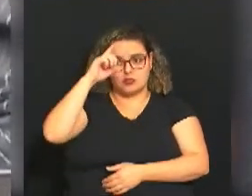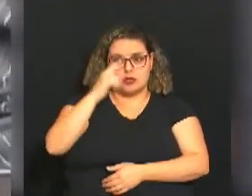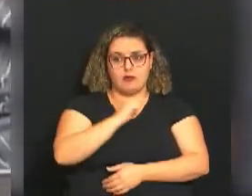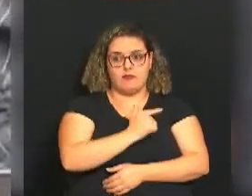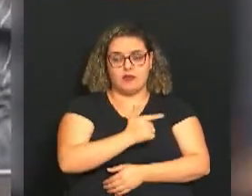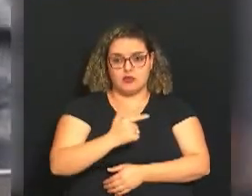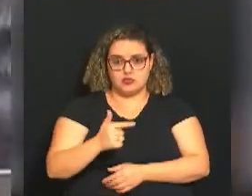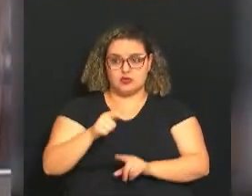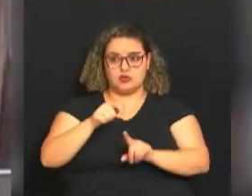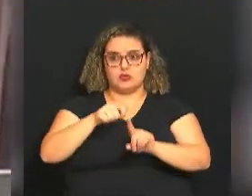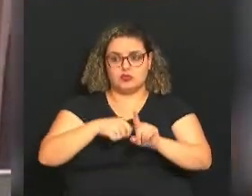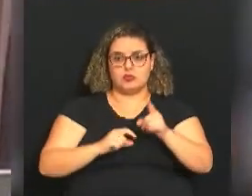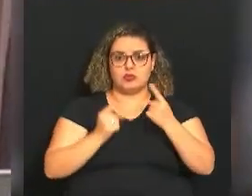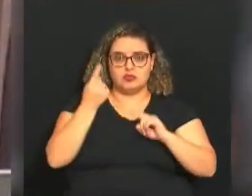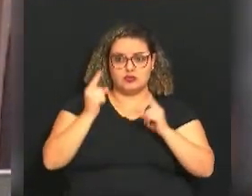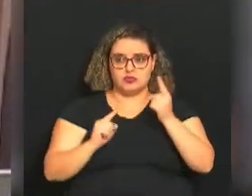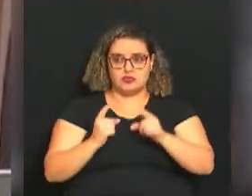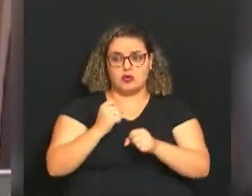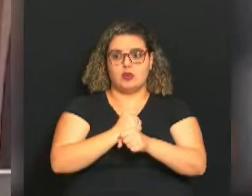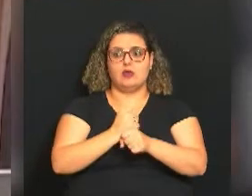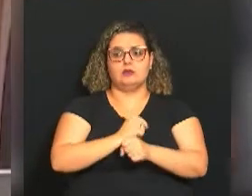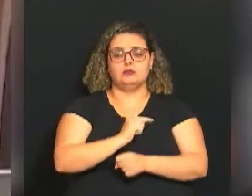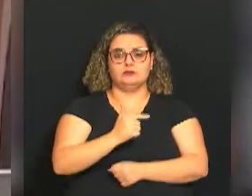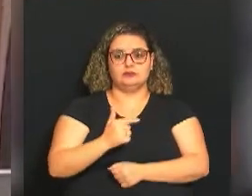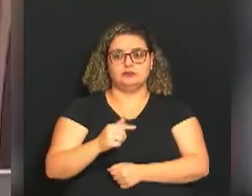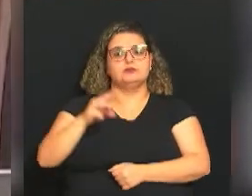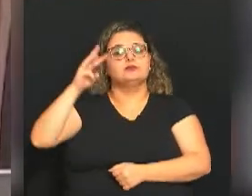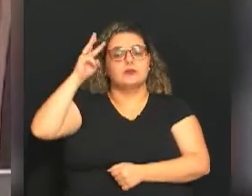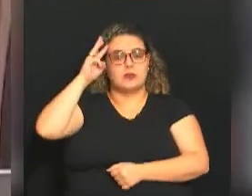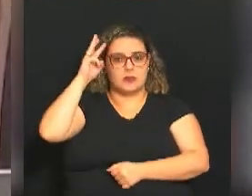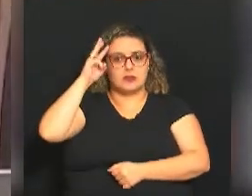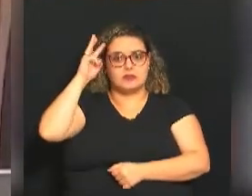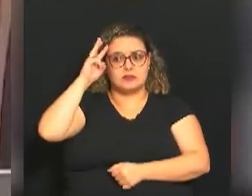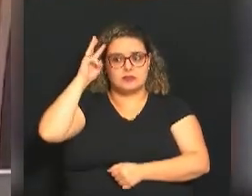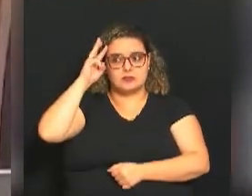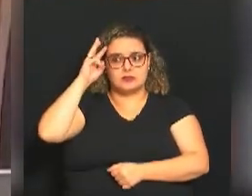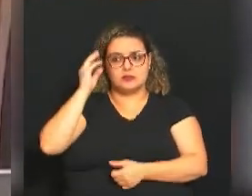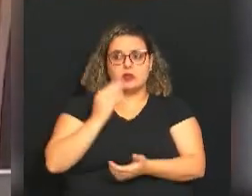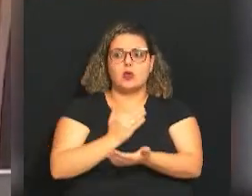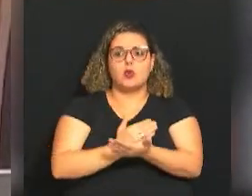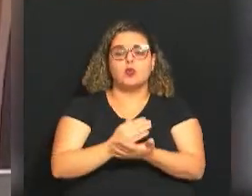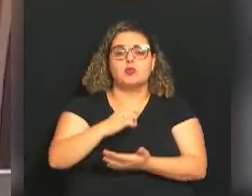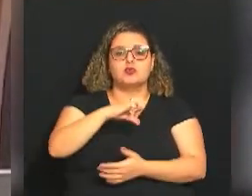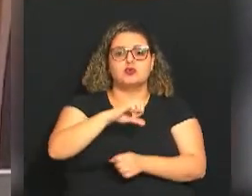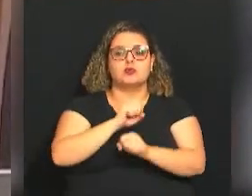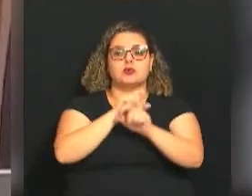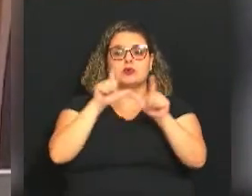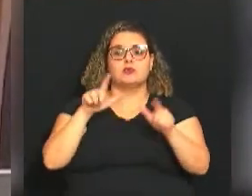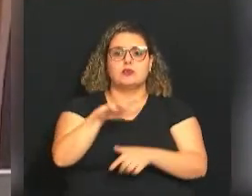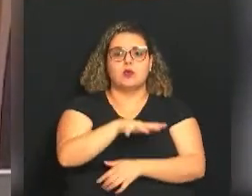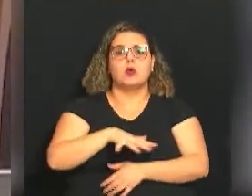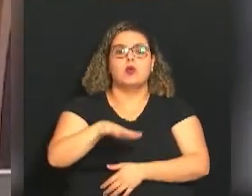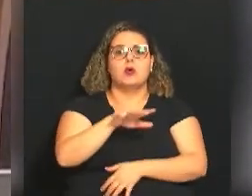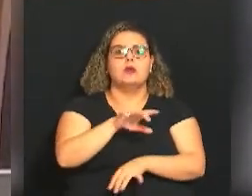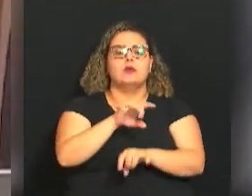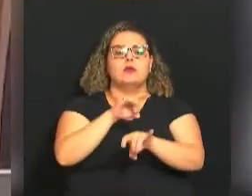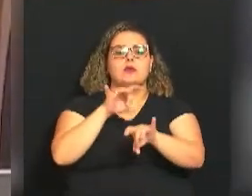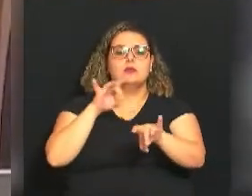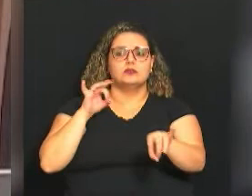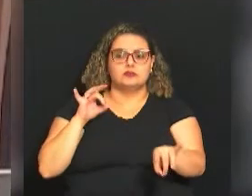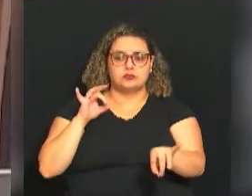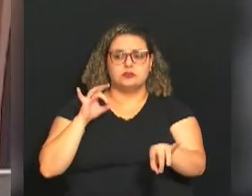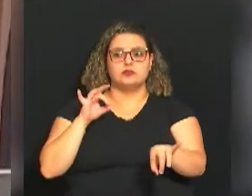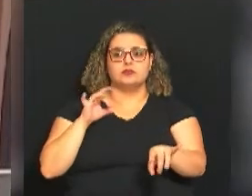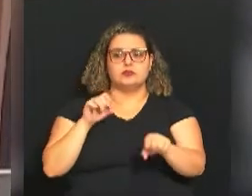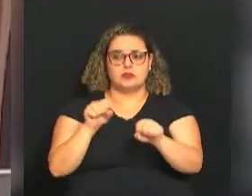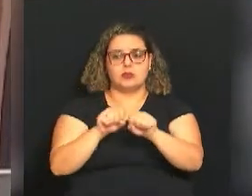de 2022, nesta terça-feira, com início às 9 horas da manhã, em ambiente virtual, através do sistema